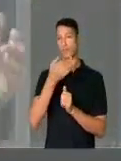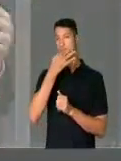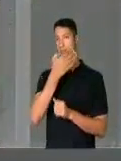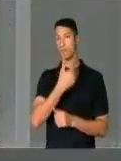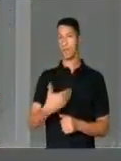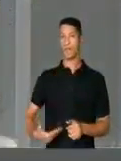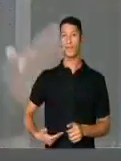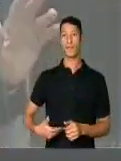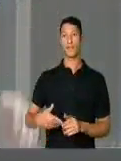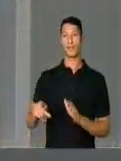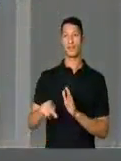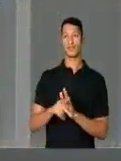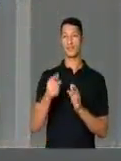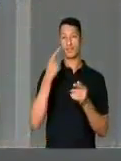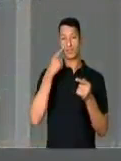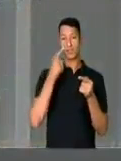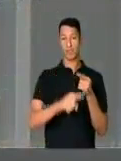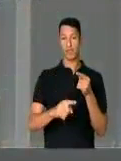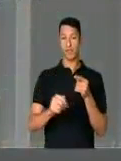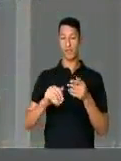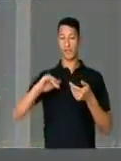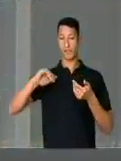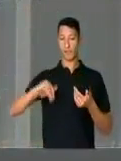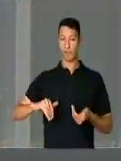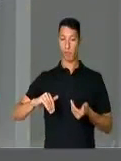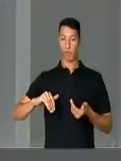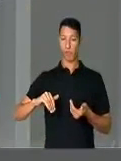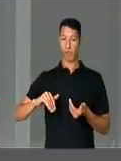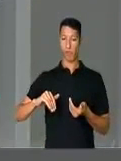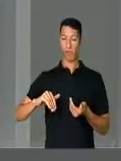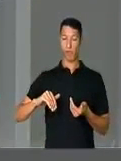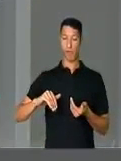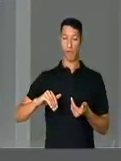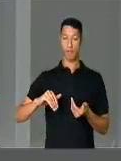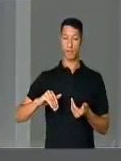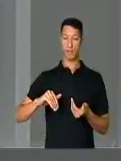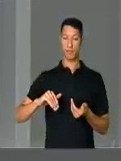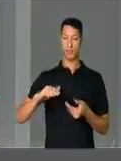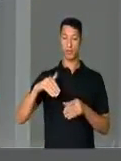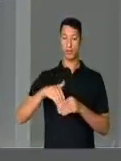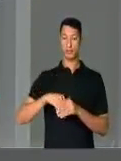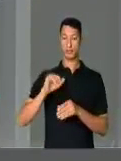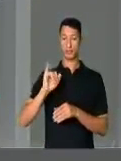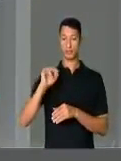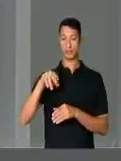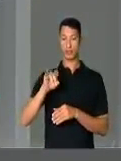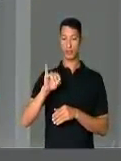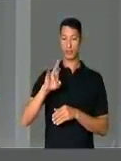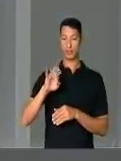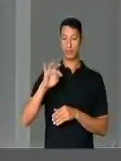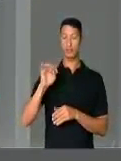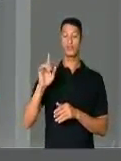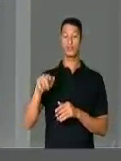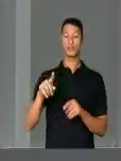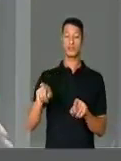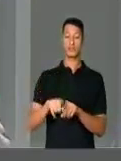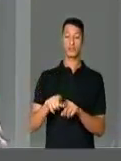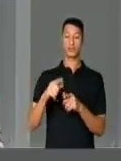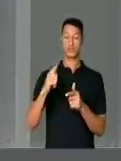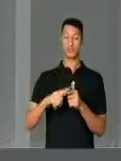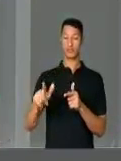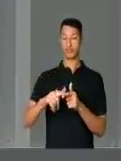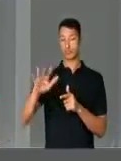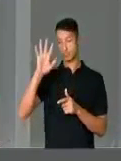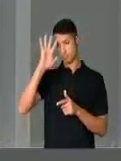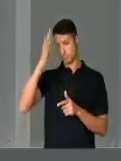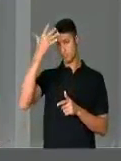a opinião pública totalmente contrária a este Congresso, a eleição indireta também seria um problema a